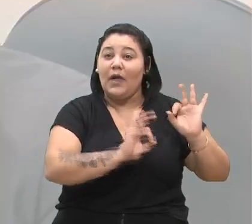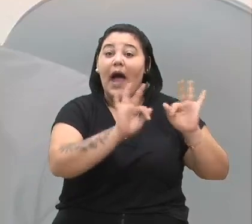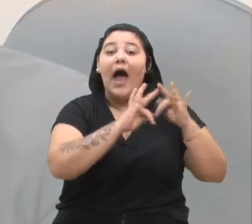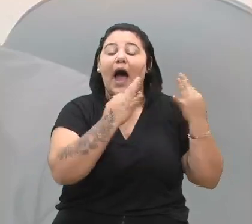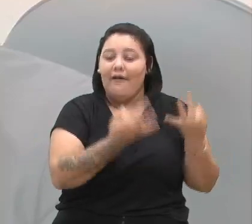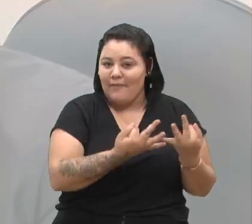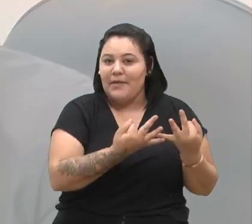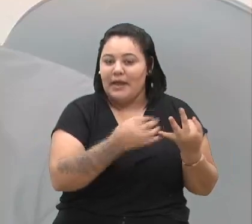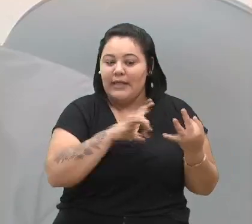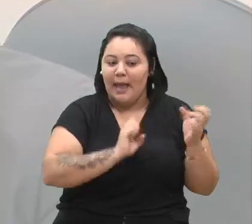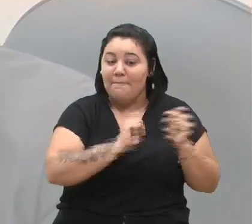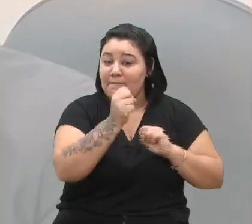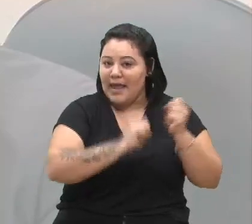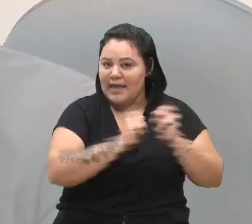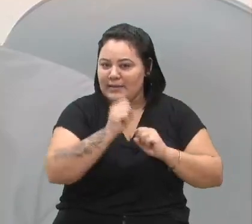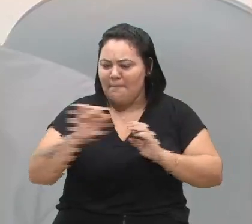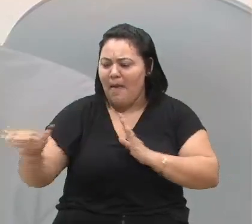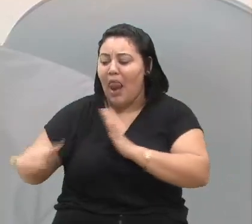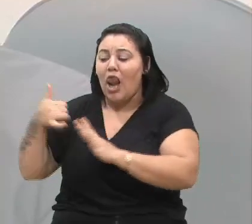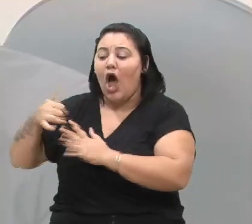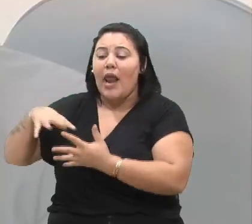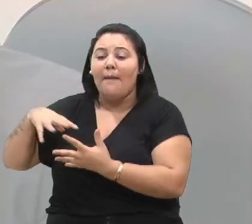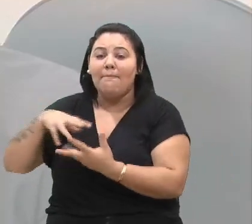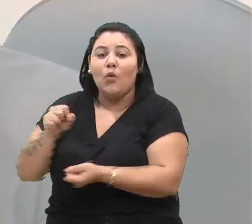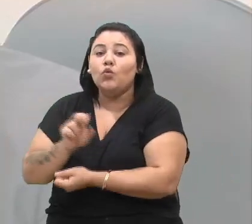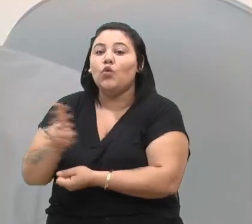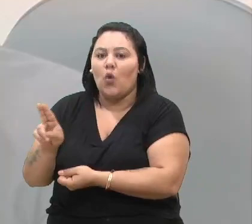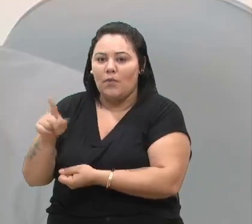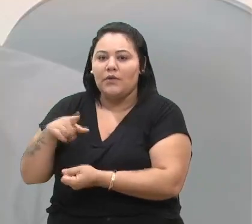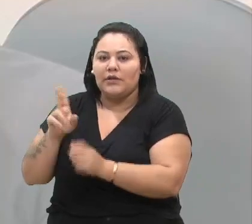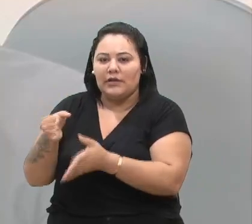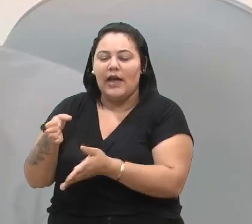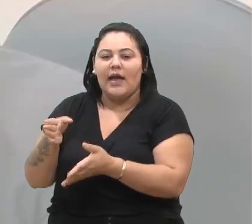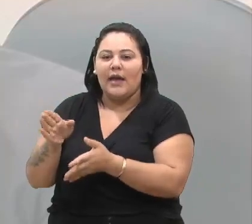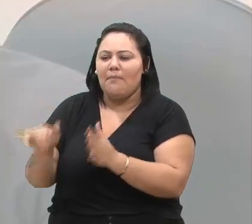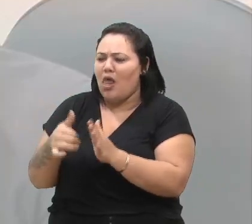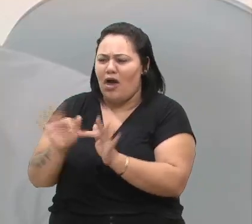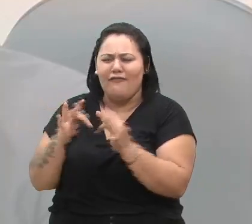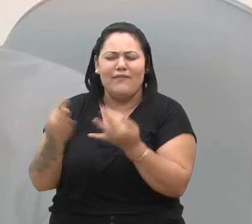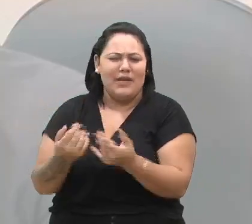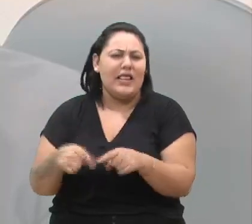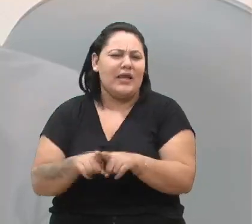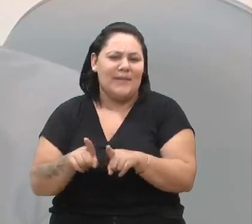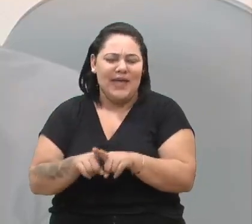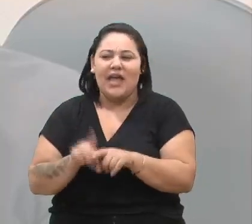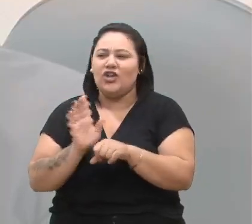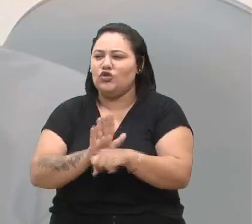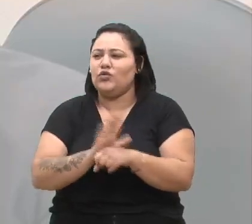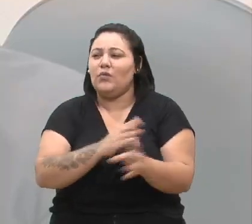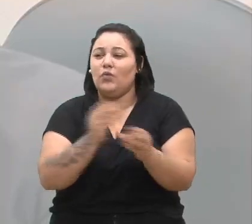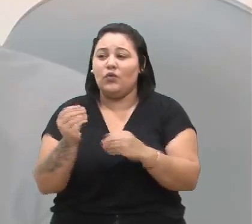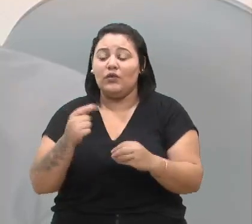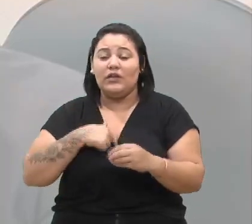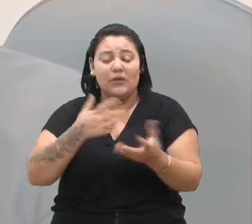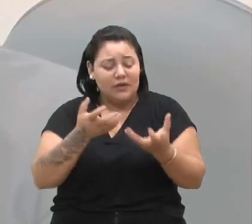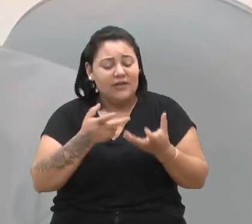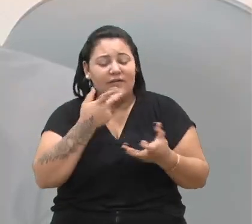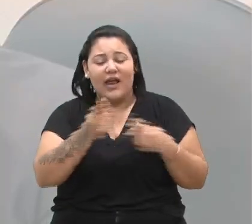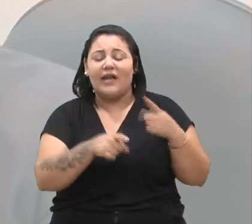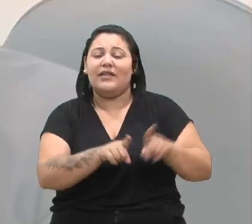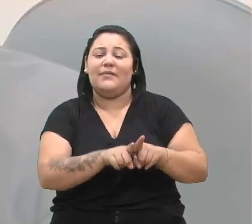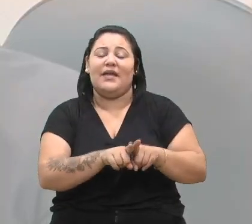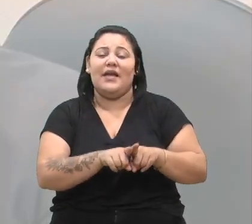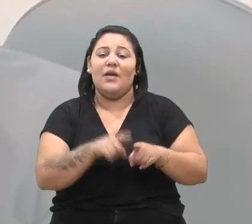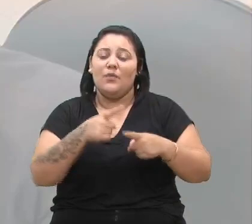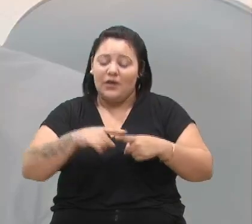da agroindústria, e o Leonir defende muito isso. Então faço questão de fazer essa fala, porque tenho certeza